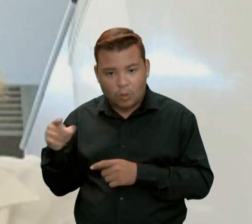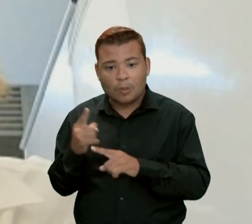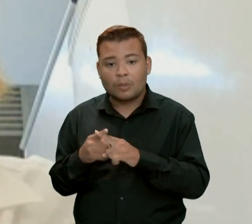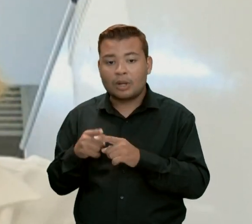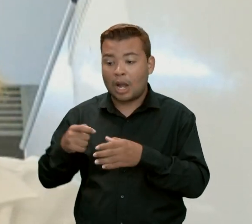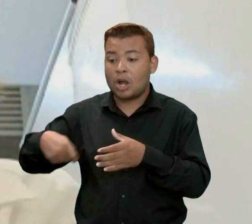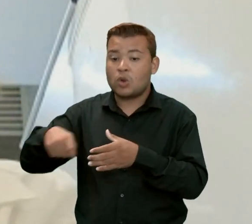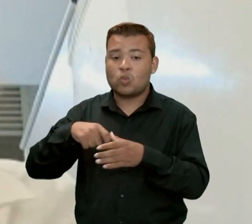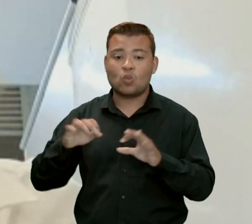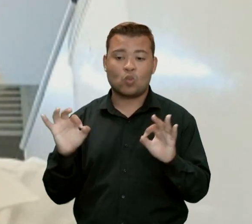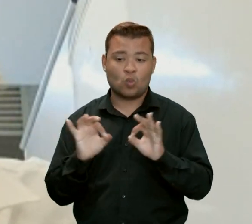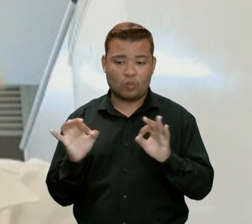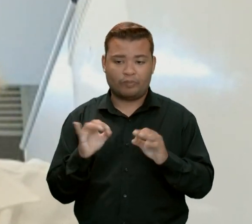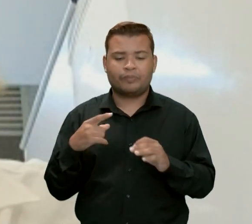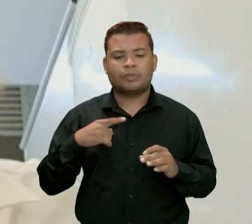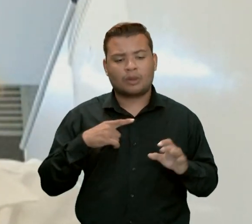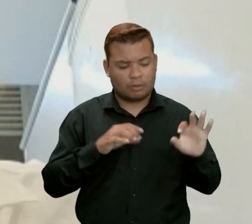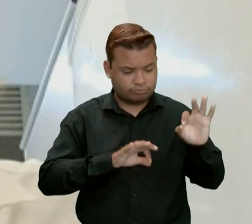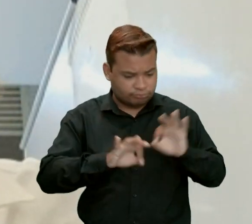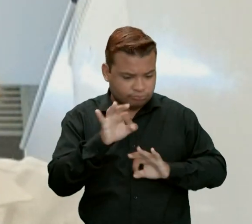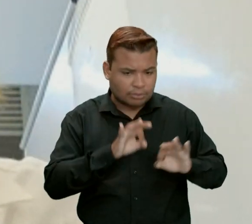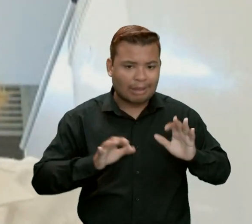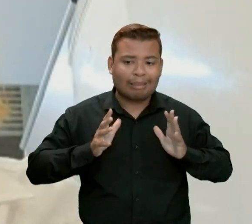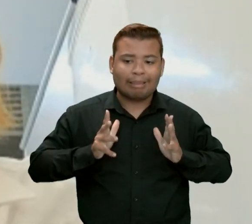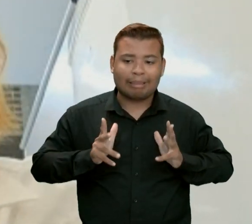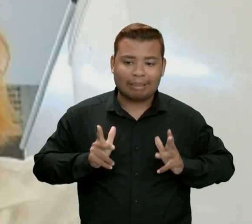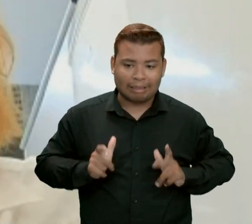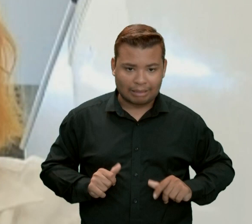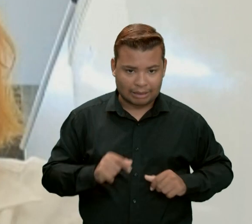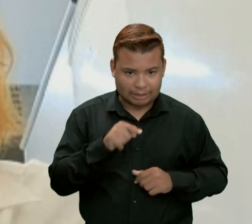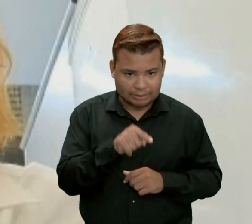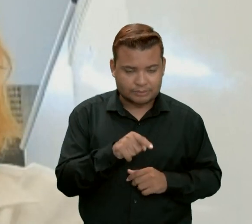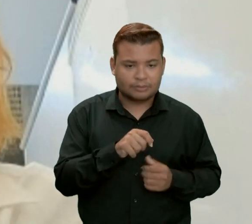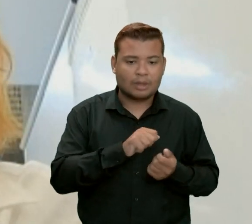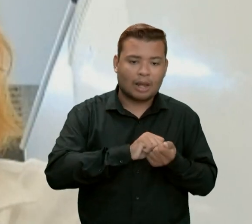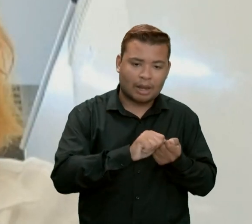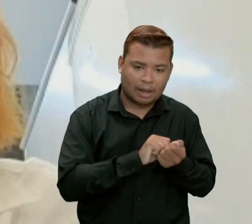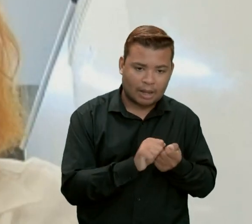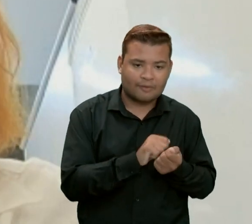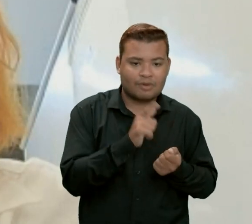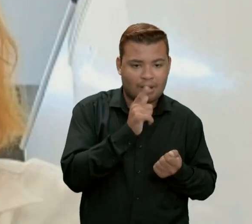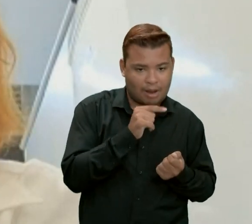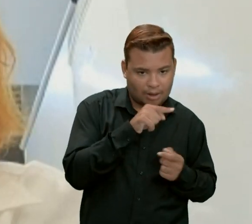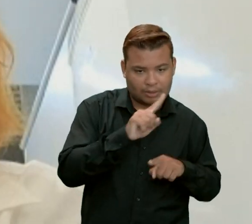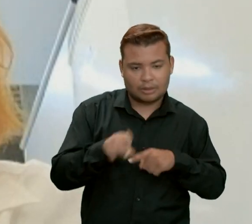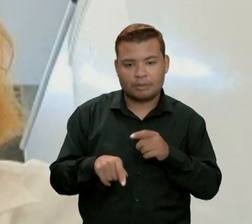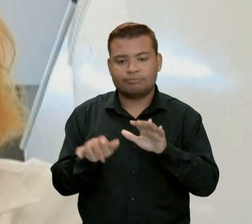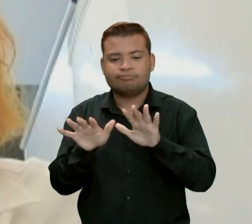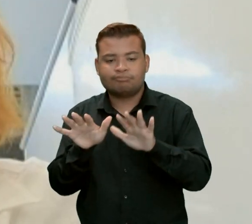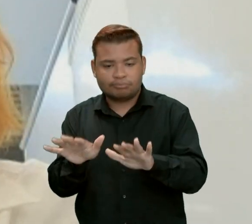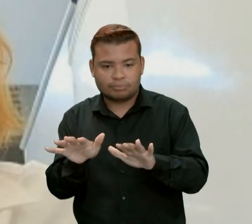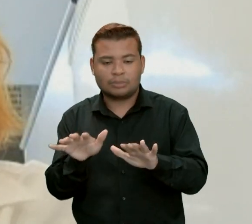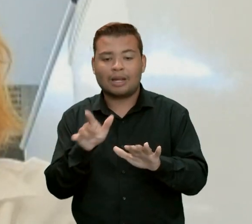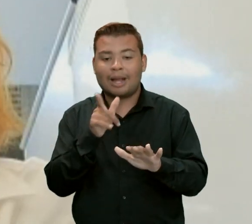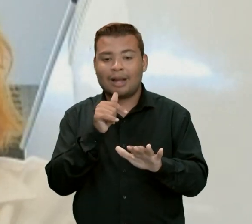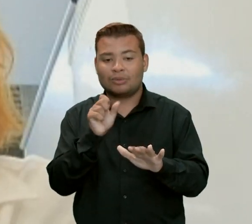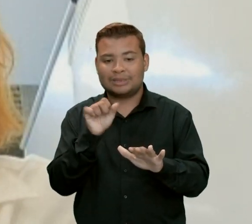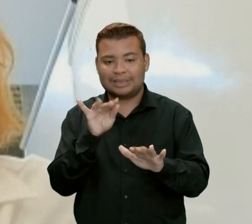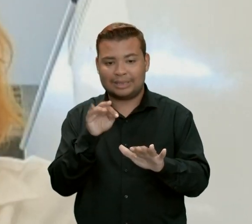faça a higienização e a sanitização, né, que a gente chama de lavar com água e depois deixar de molho na água sanitária,